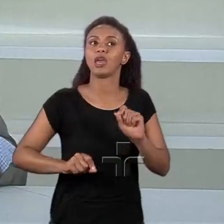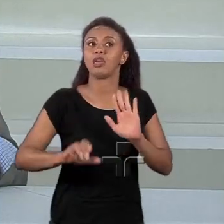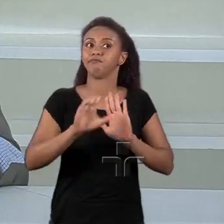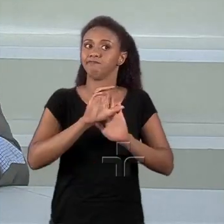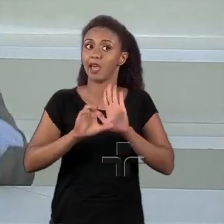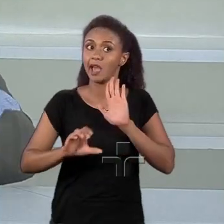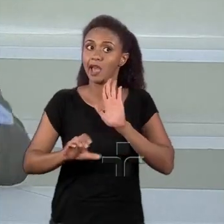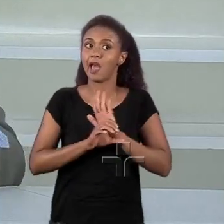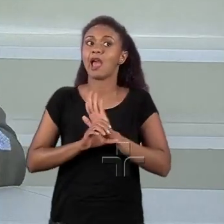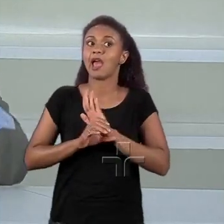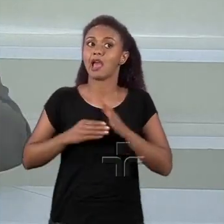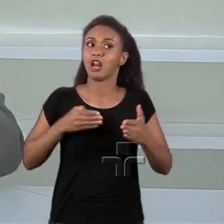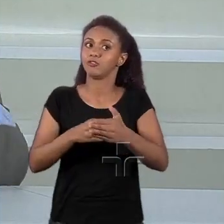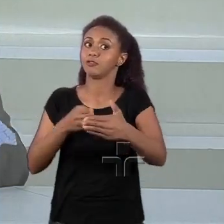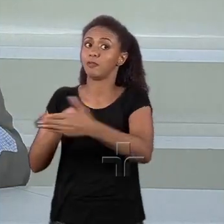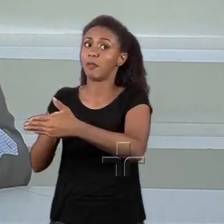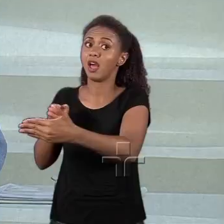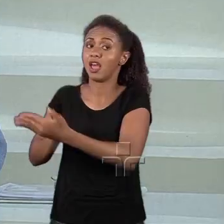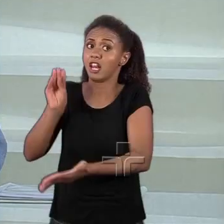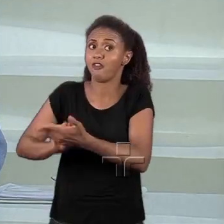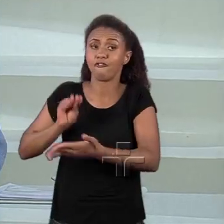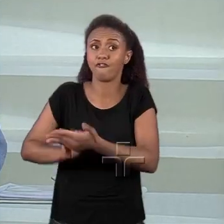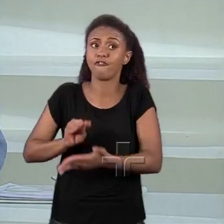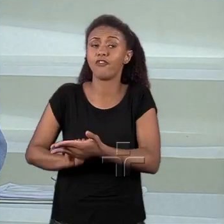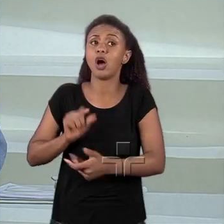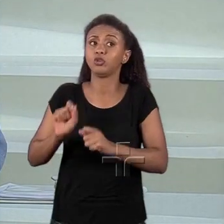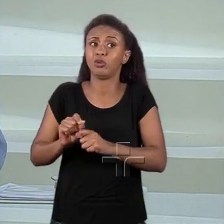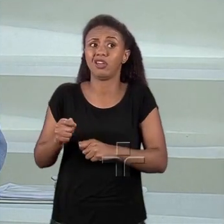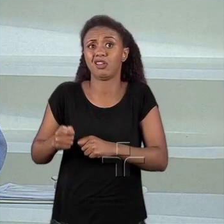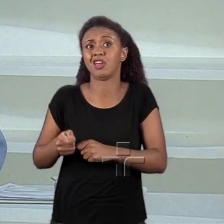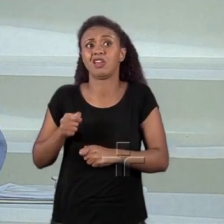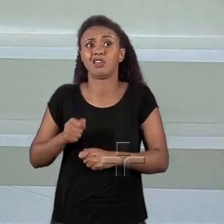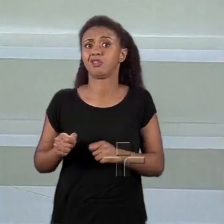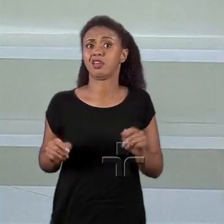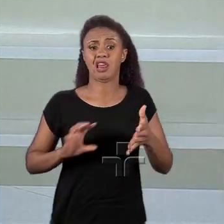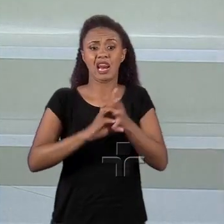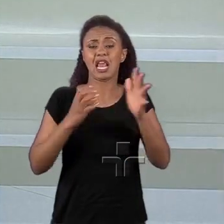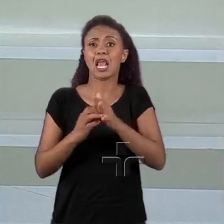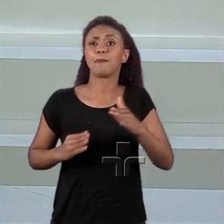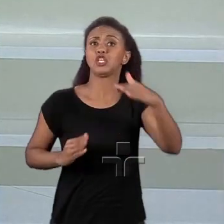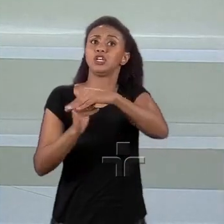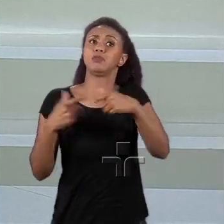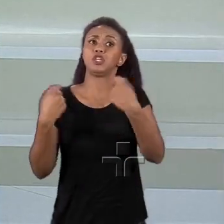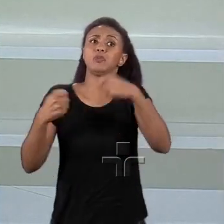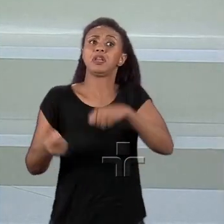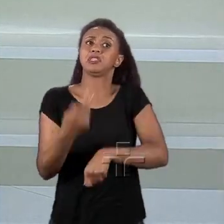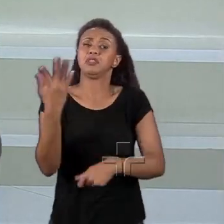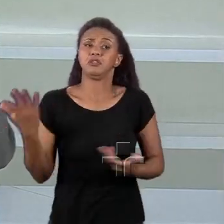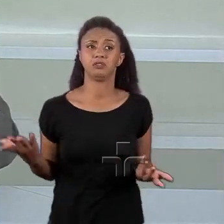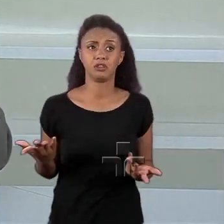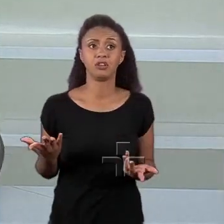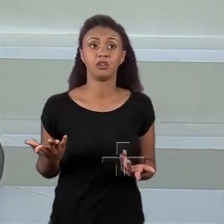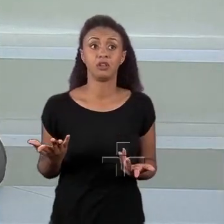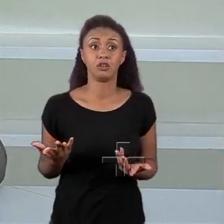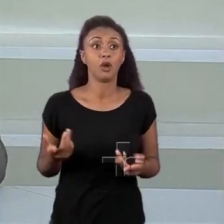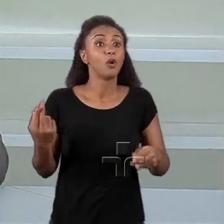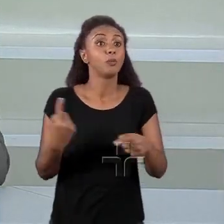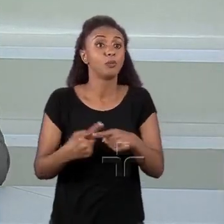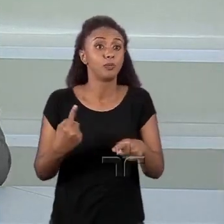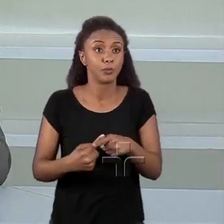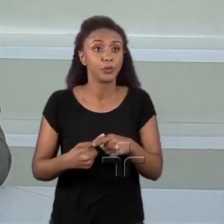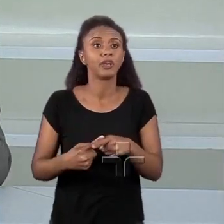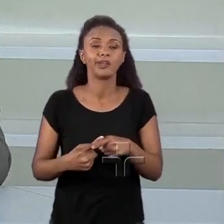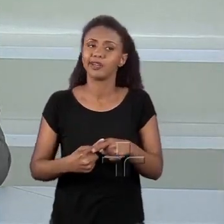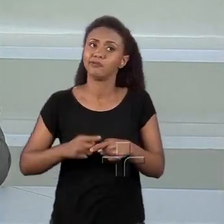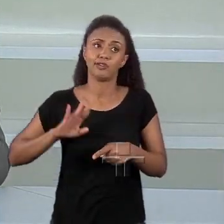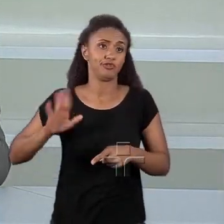os partidos políticos a esse. Agora estão arrependidos, estão voltando atrás disso. Mas é tarde, porque, digamos, o